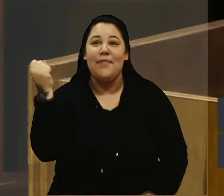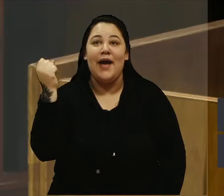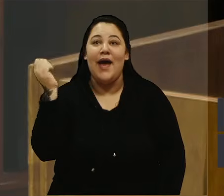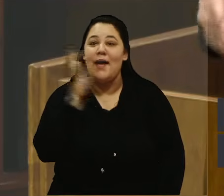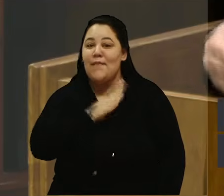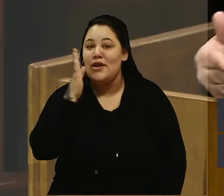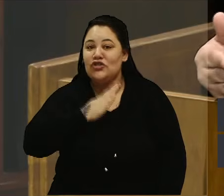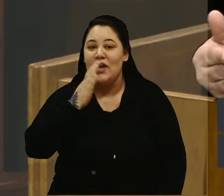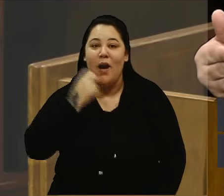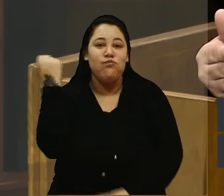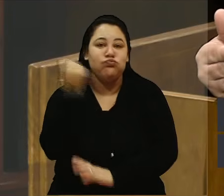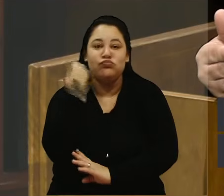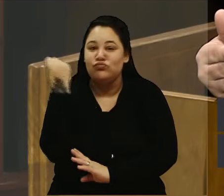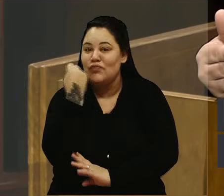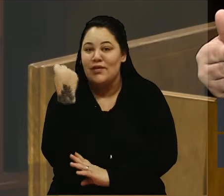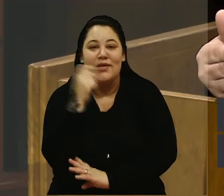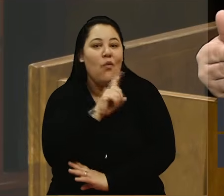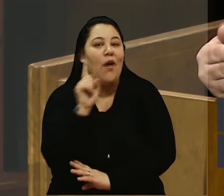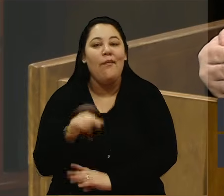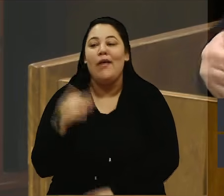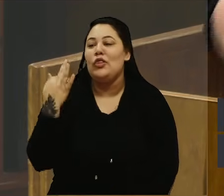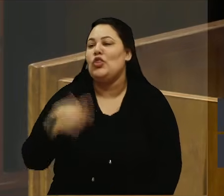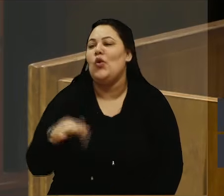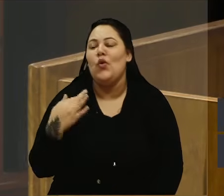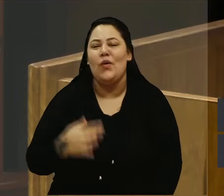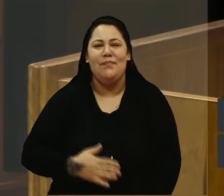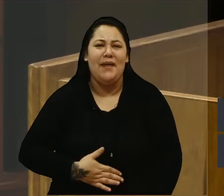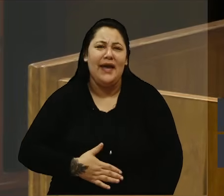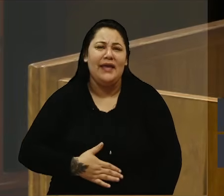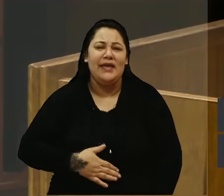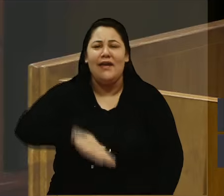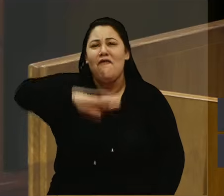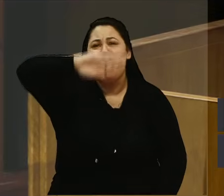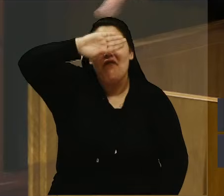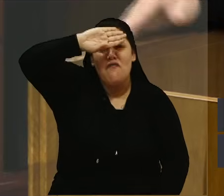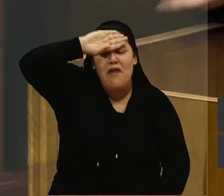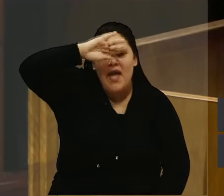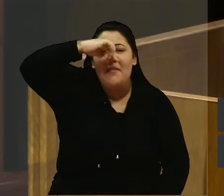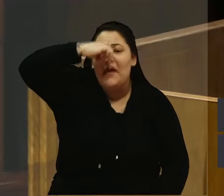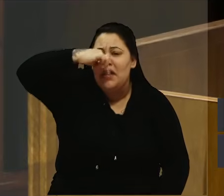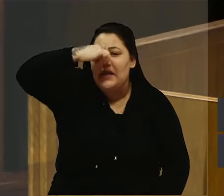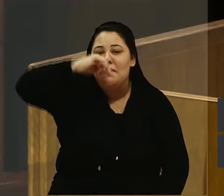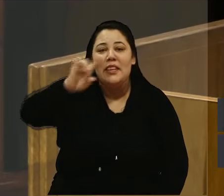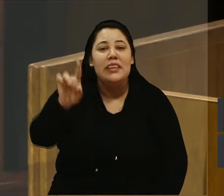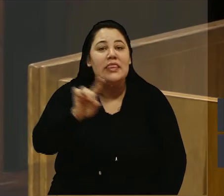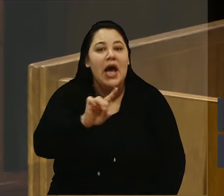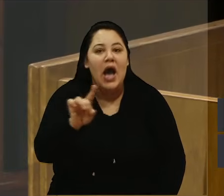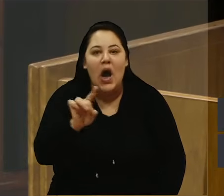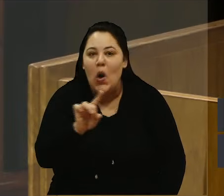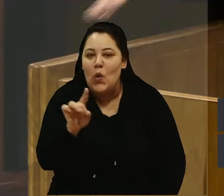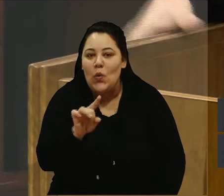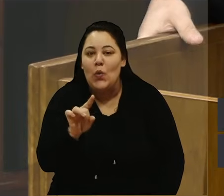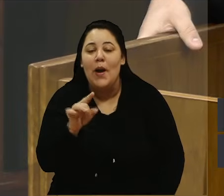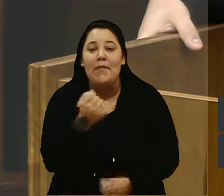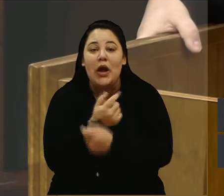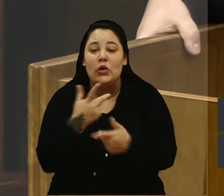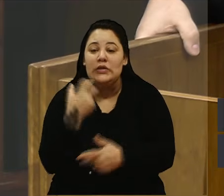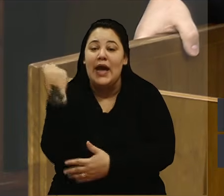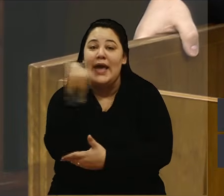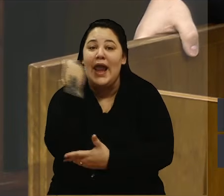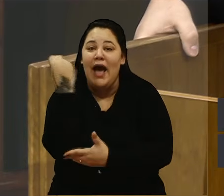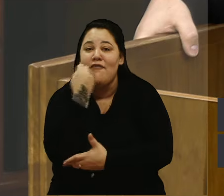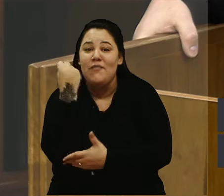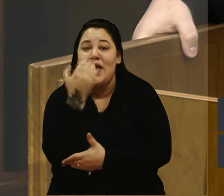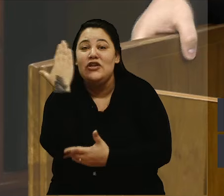barriga, que tem febre, que tem gripe. É para média e alta complexidade, para a pessoa se direcionar depois para o hospital,